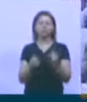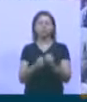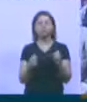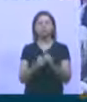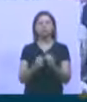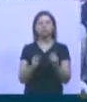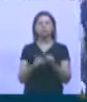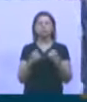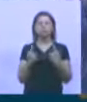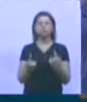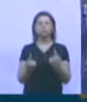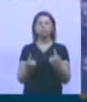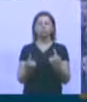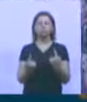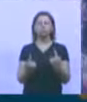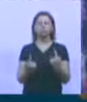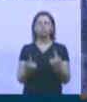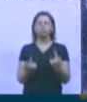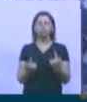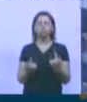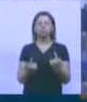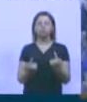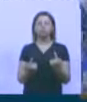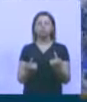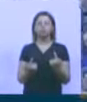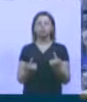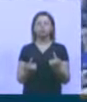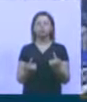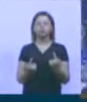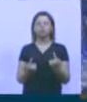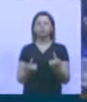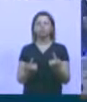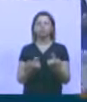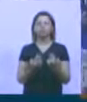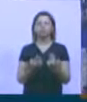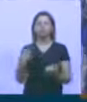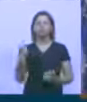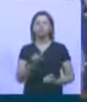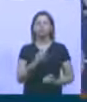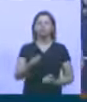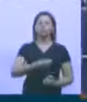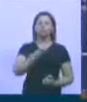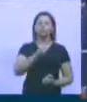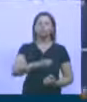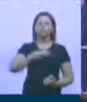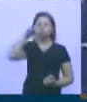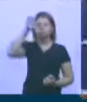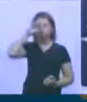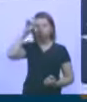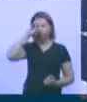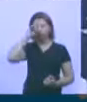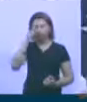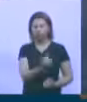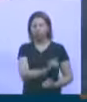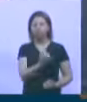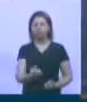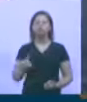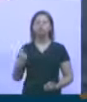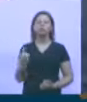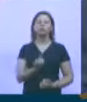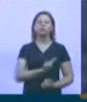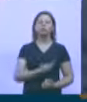Isn't that everyone's daily life? Não é assim a nossa vida diária, a vida de cada um de nós? We're often